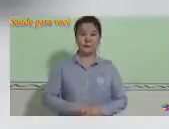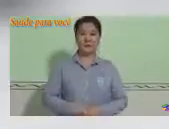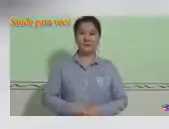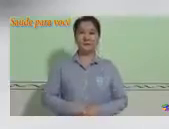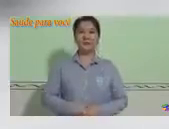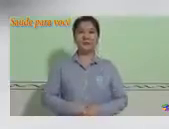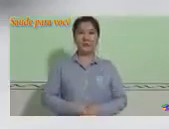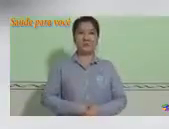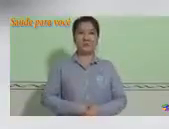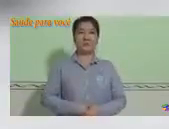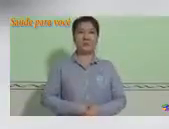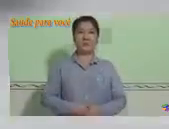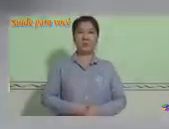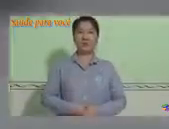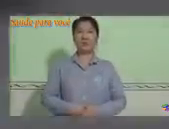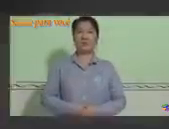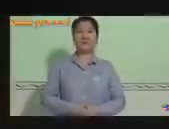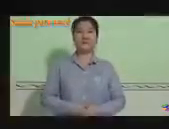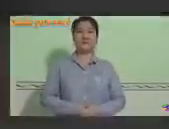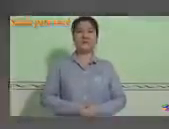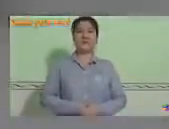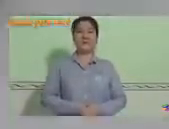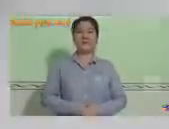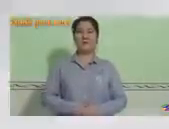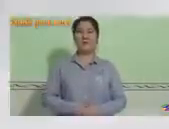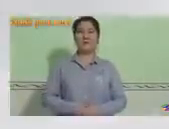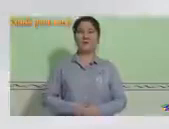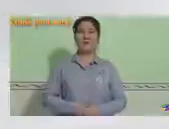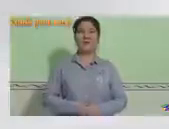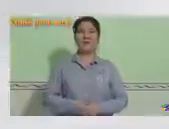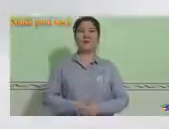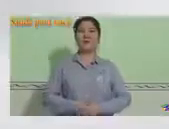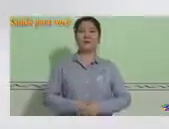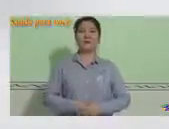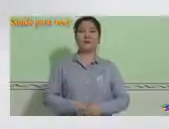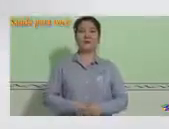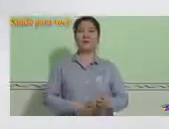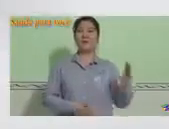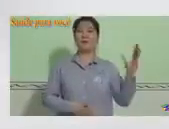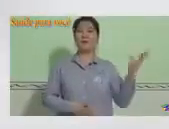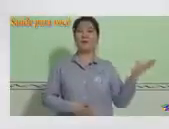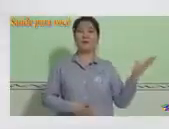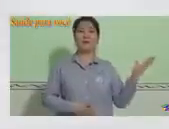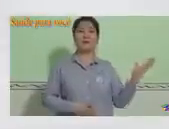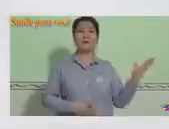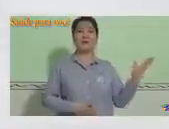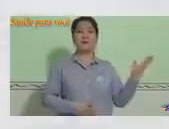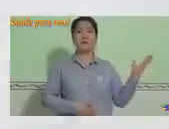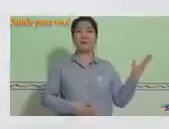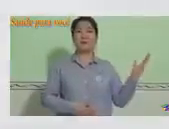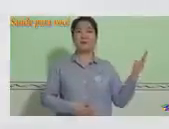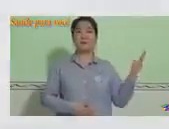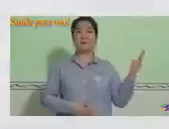VEJAMAISAMALIMNTOSRICOSEMO acento circunflexo MGA 3. Dentre as fontes vegetais, óleo da linhaça é o alimento mais rico em